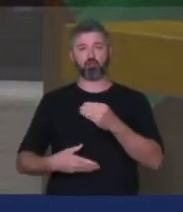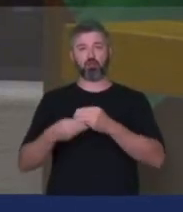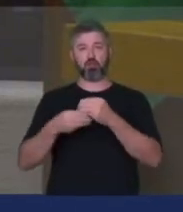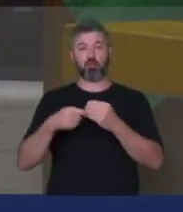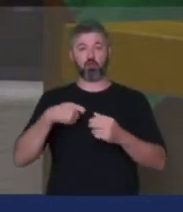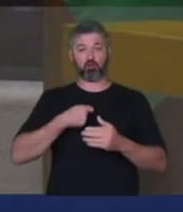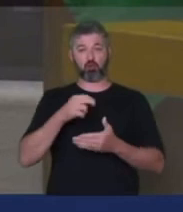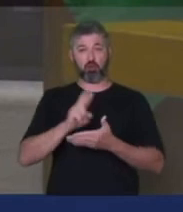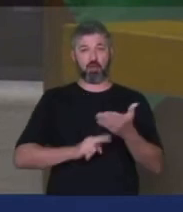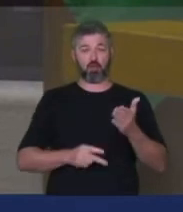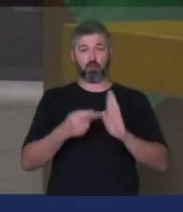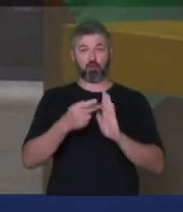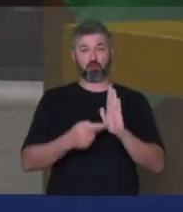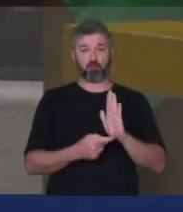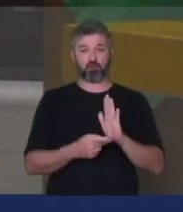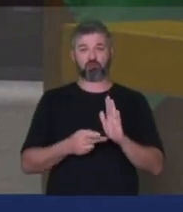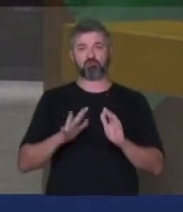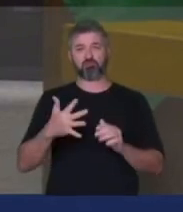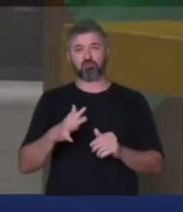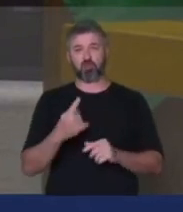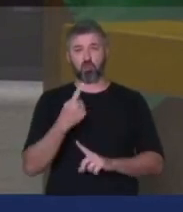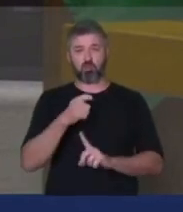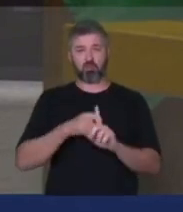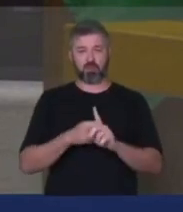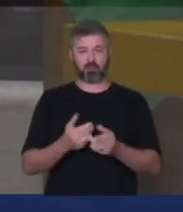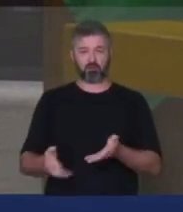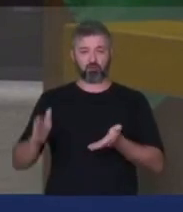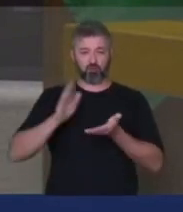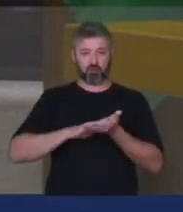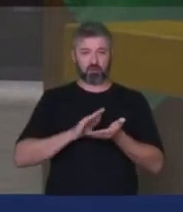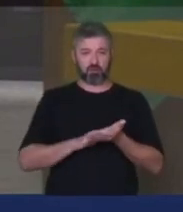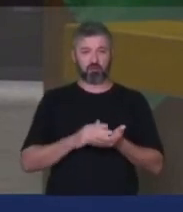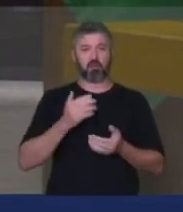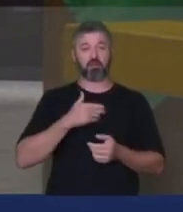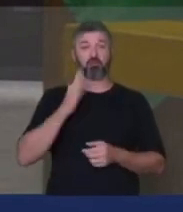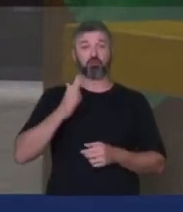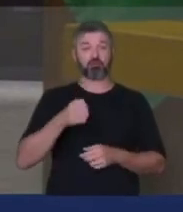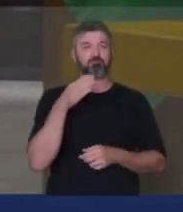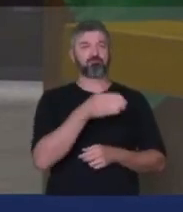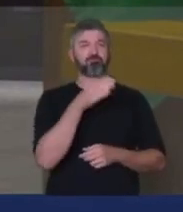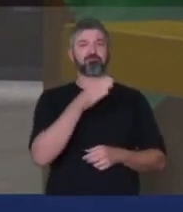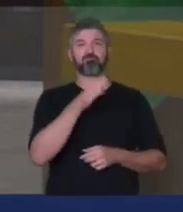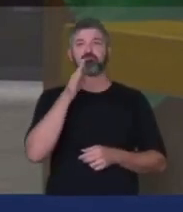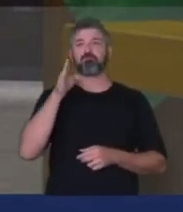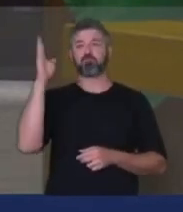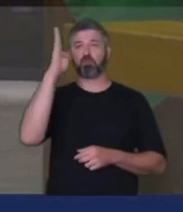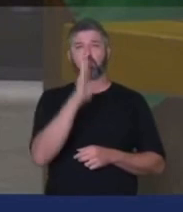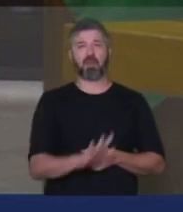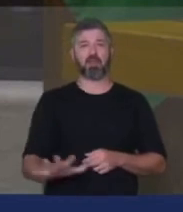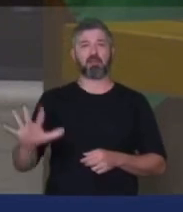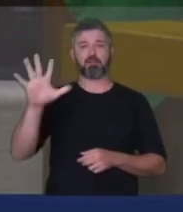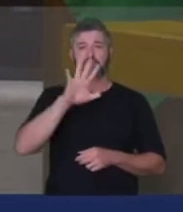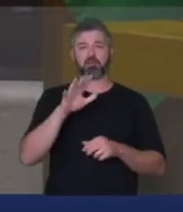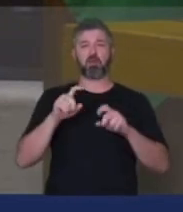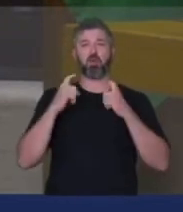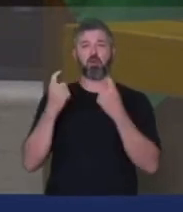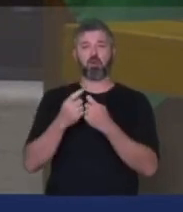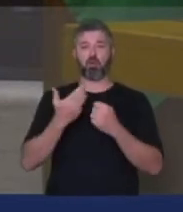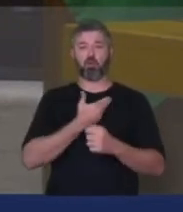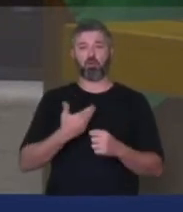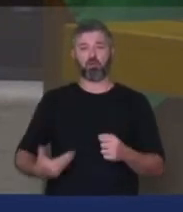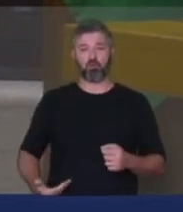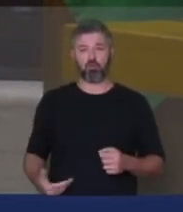relator desse projeto há pouco mais de um mês, já percorri todas as regiões do país com audiências públicas e